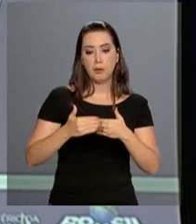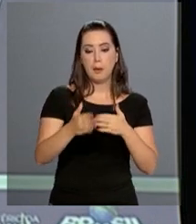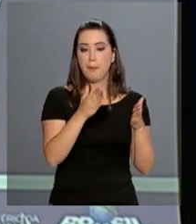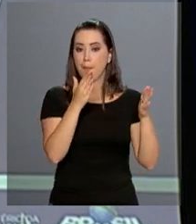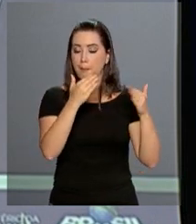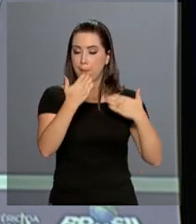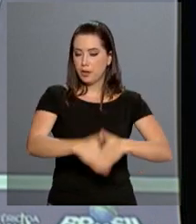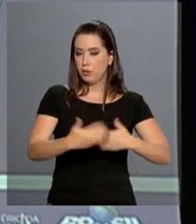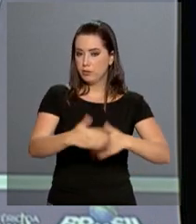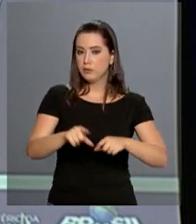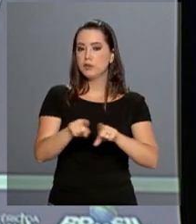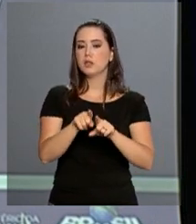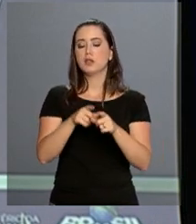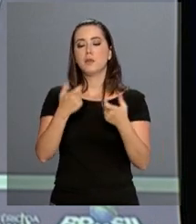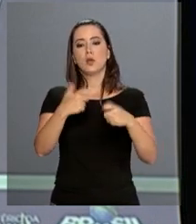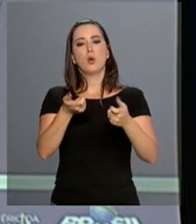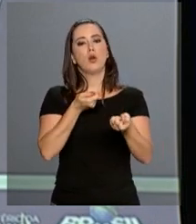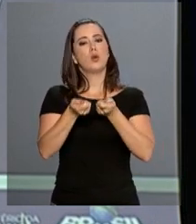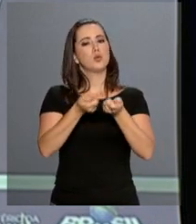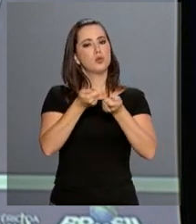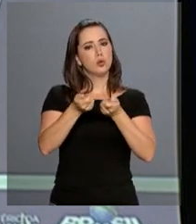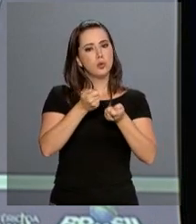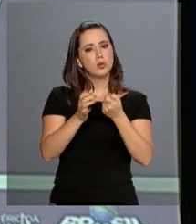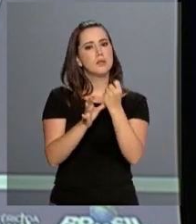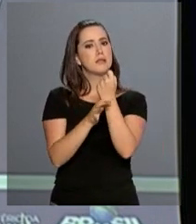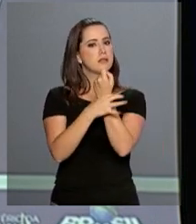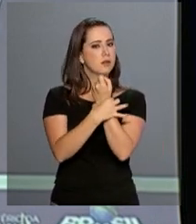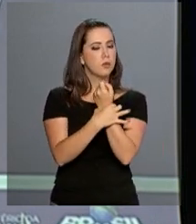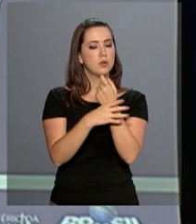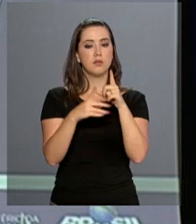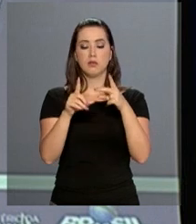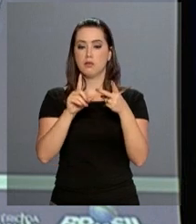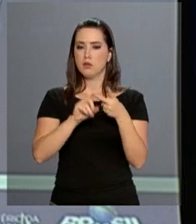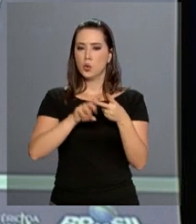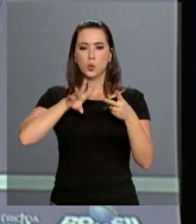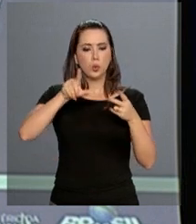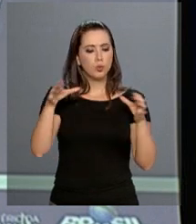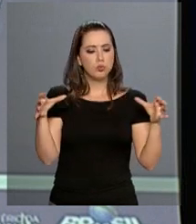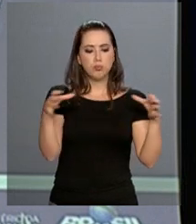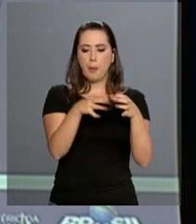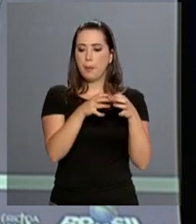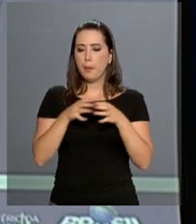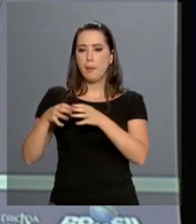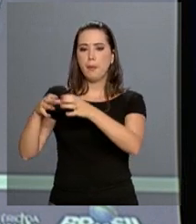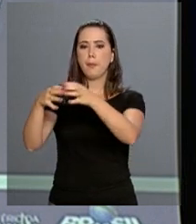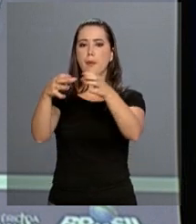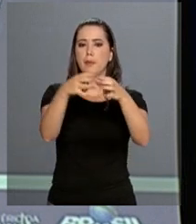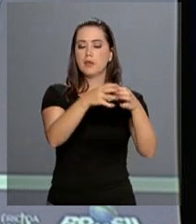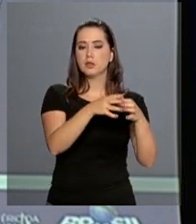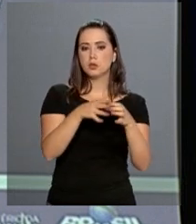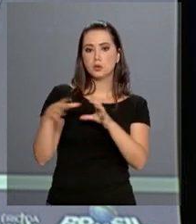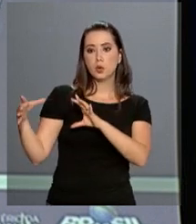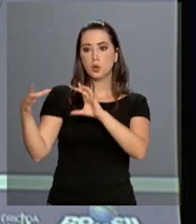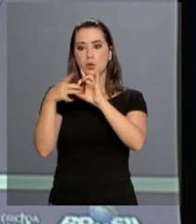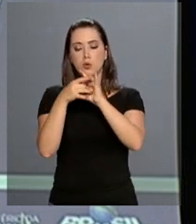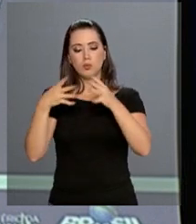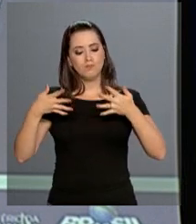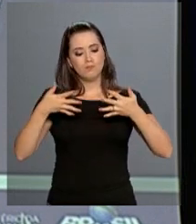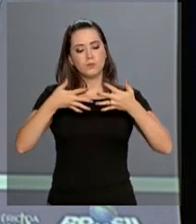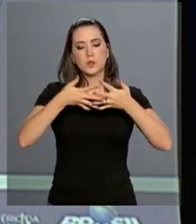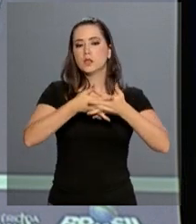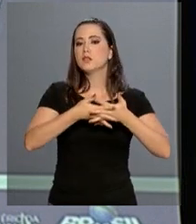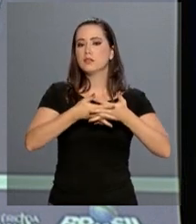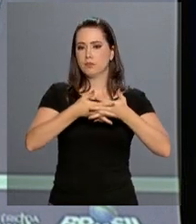controle da secretaria de segurança pública enfim todo um grupo e uma equipes diferenciadas